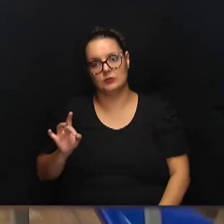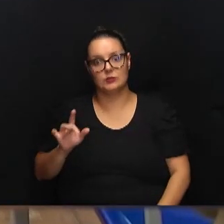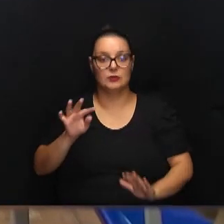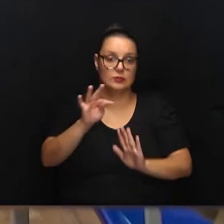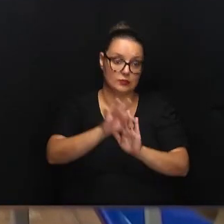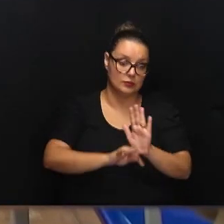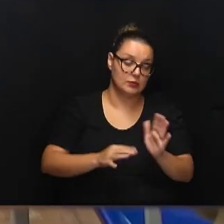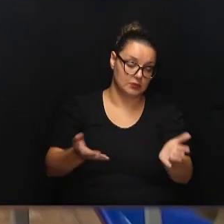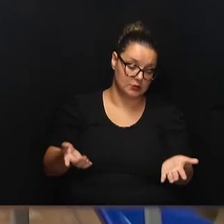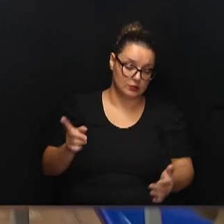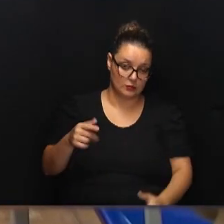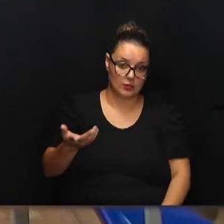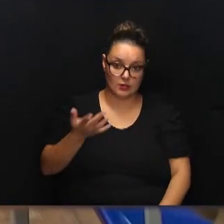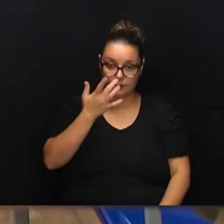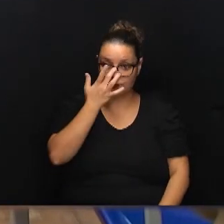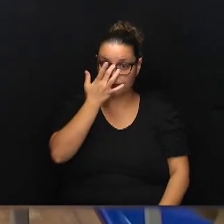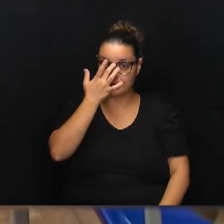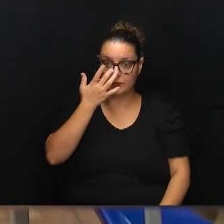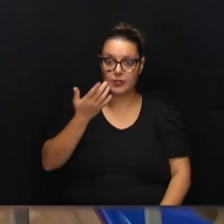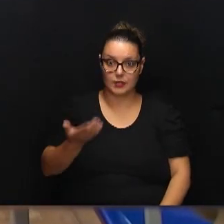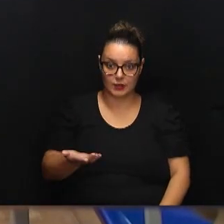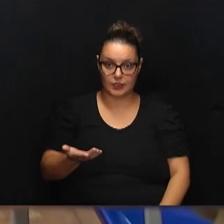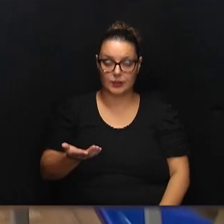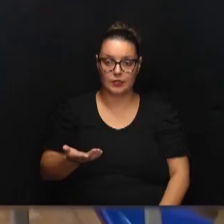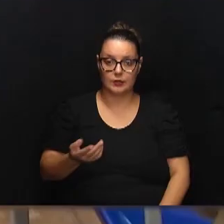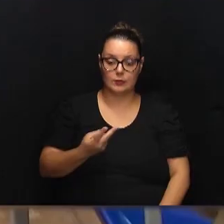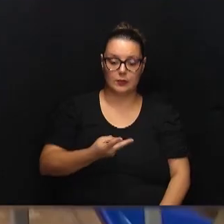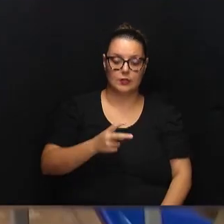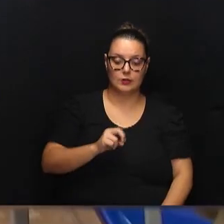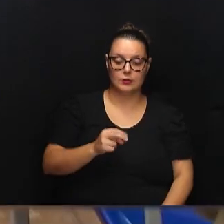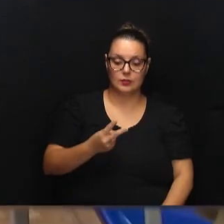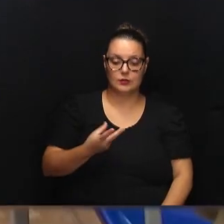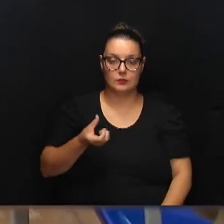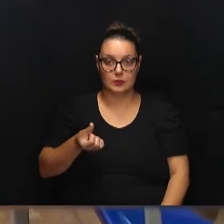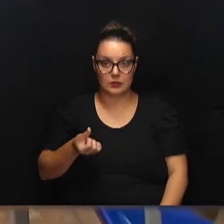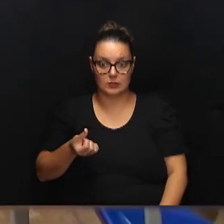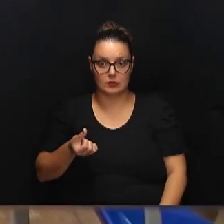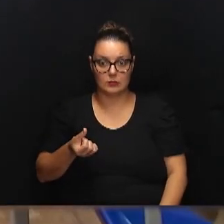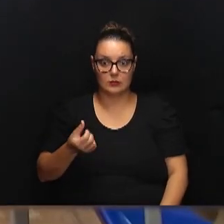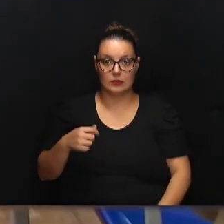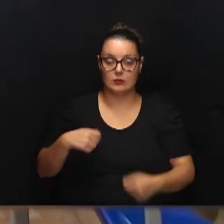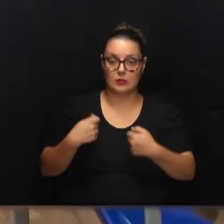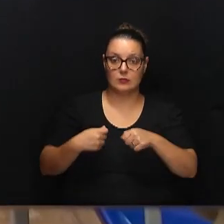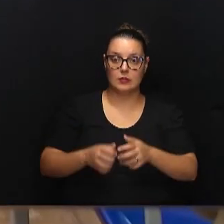né? E aí, para 2026, a gente vai ter que